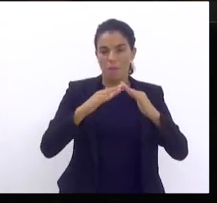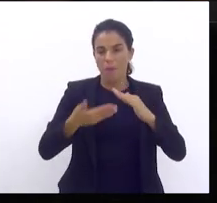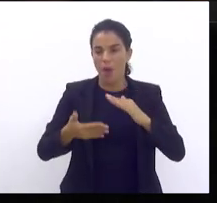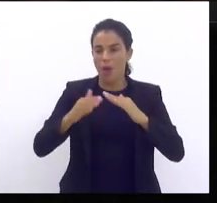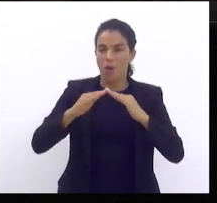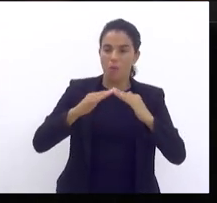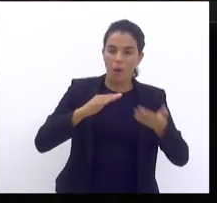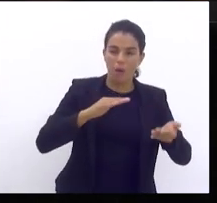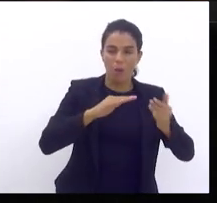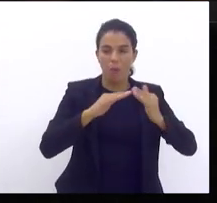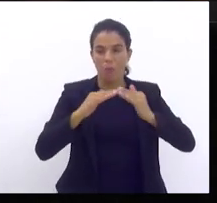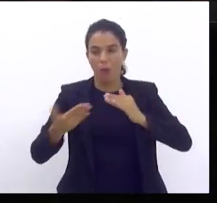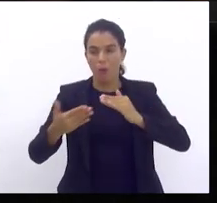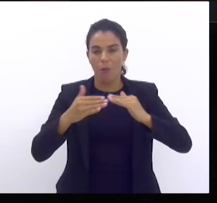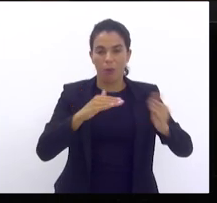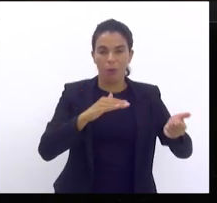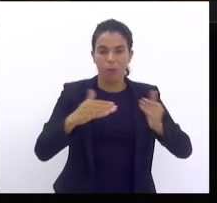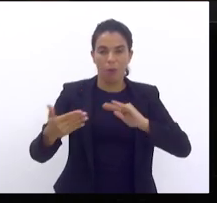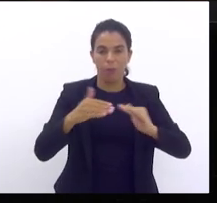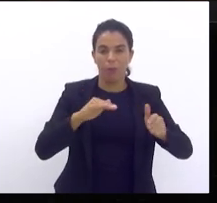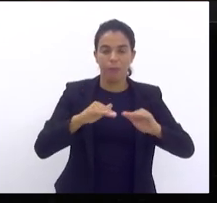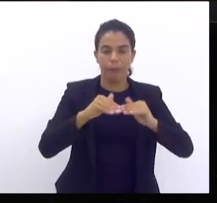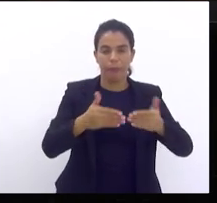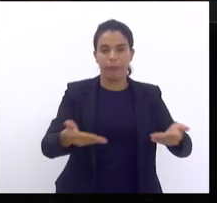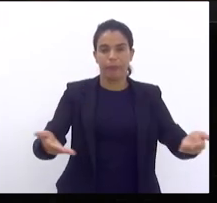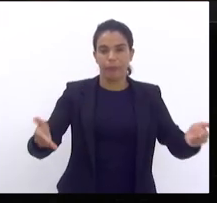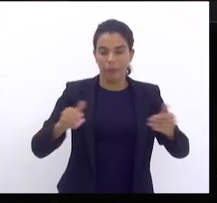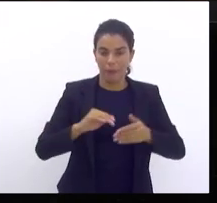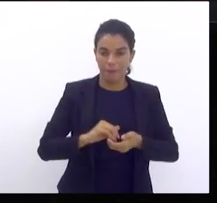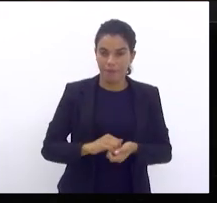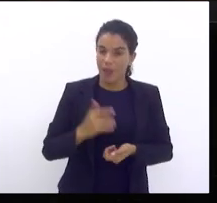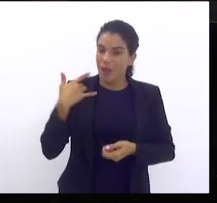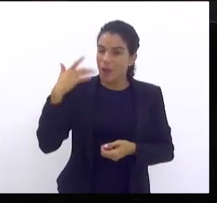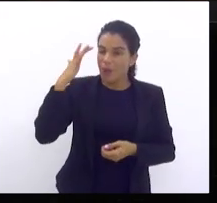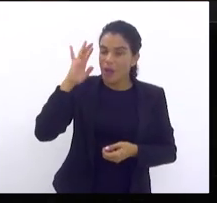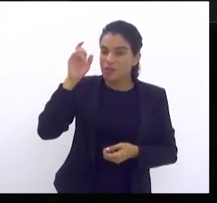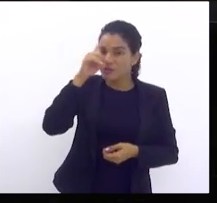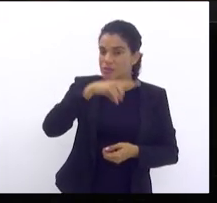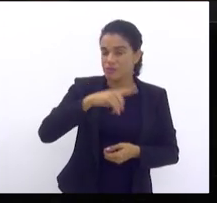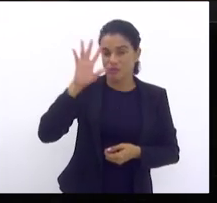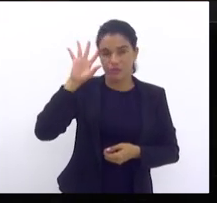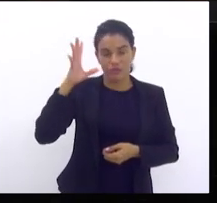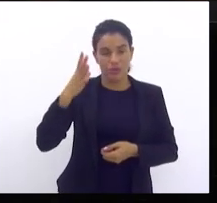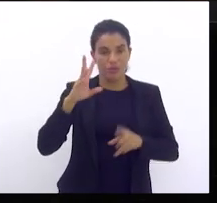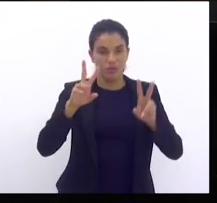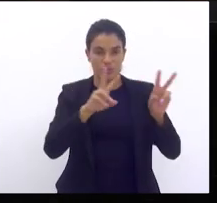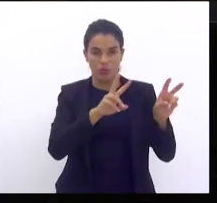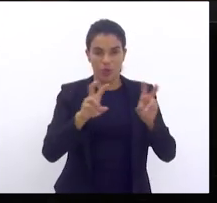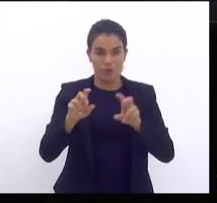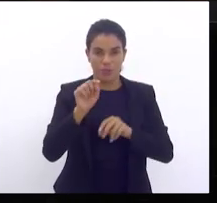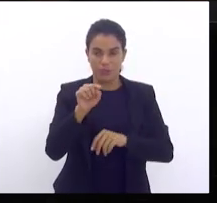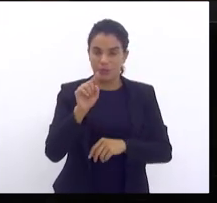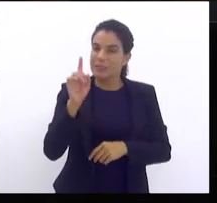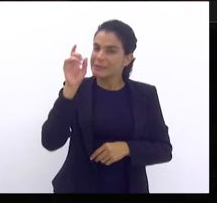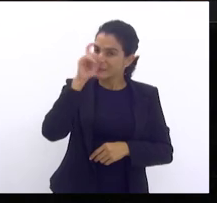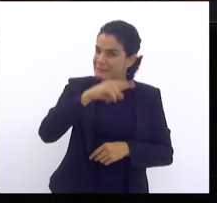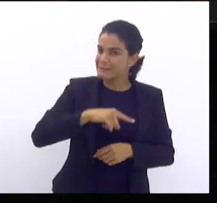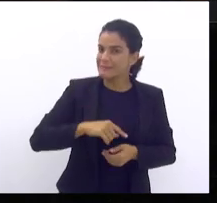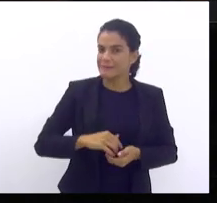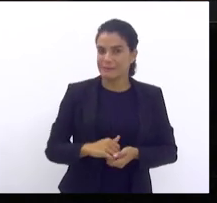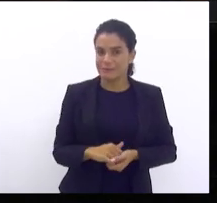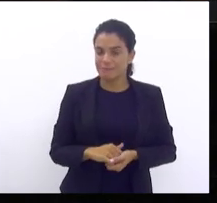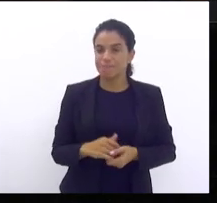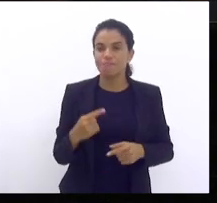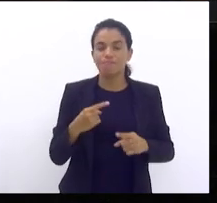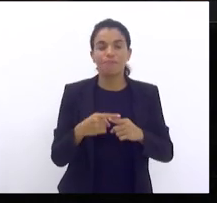monumental e eu acho difícil a solução dessa questão difícil